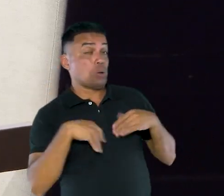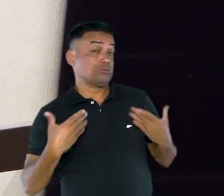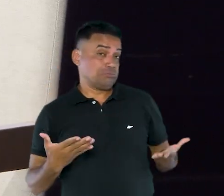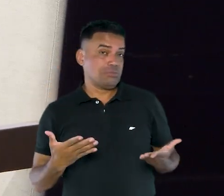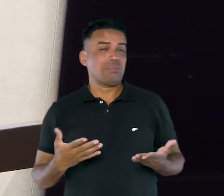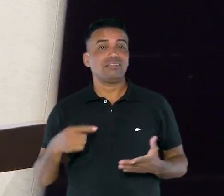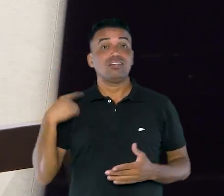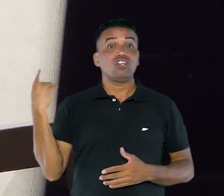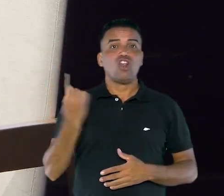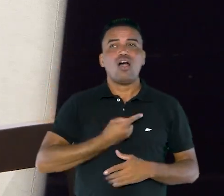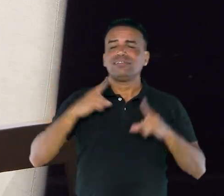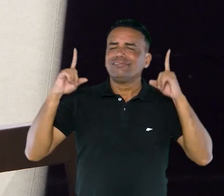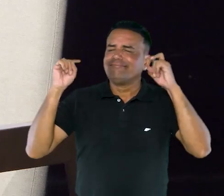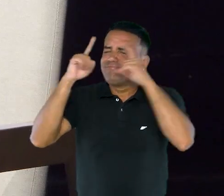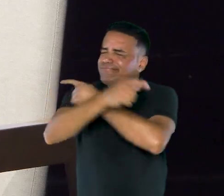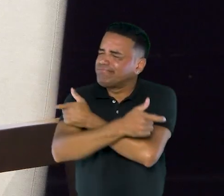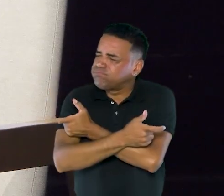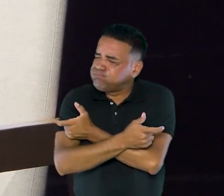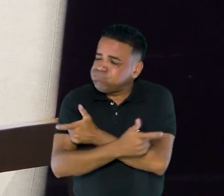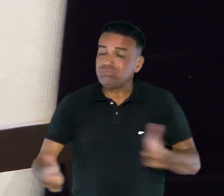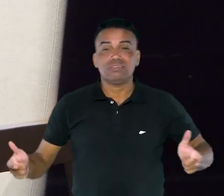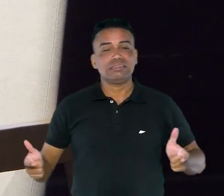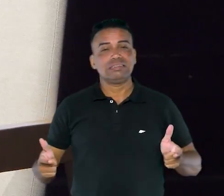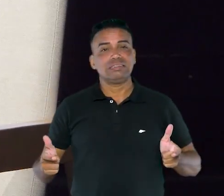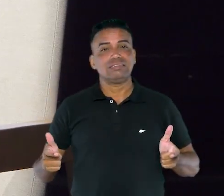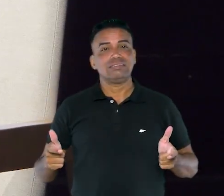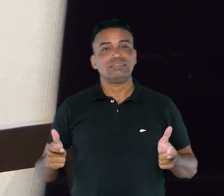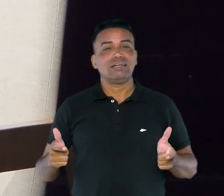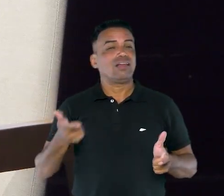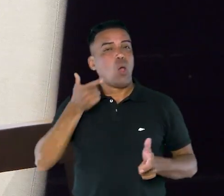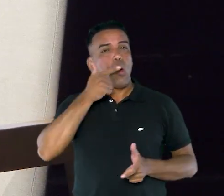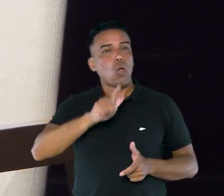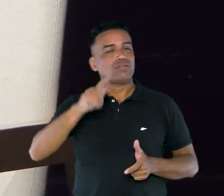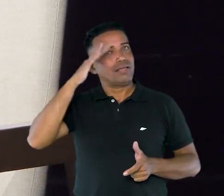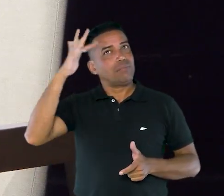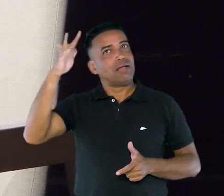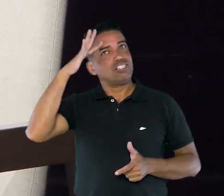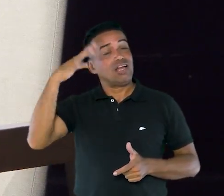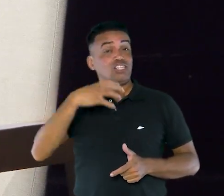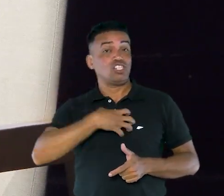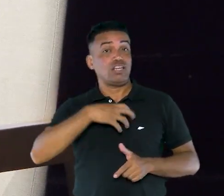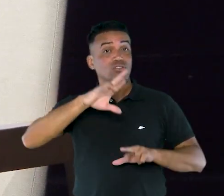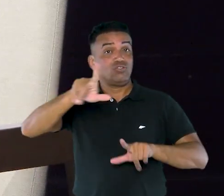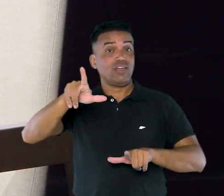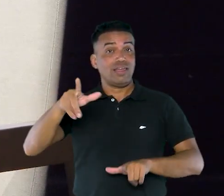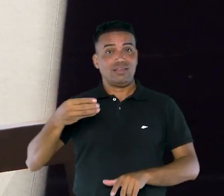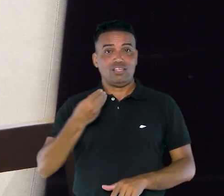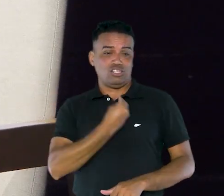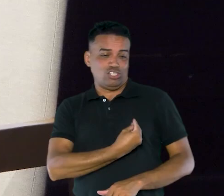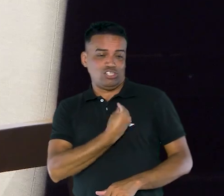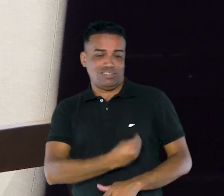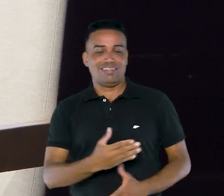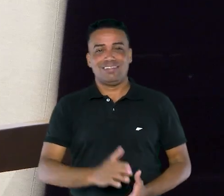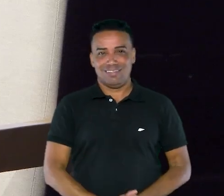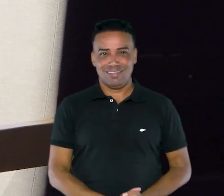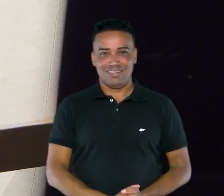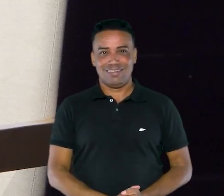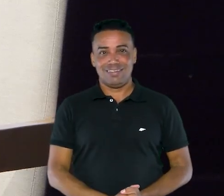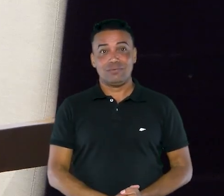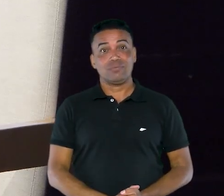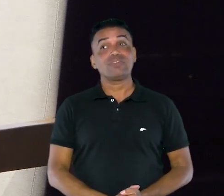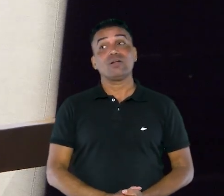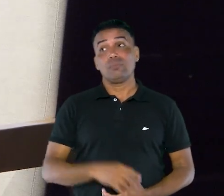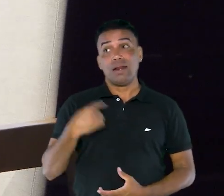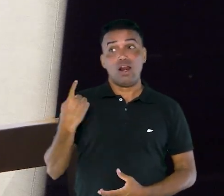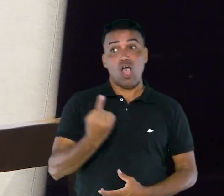sei que a gente tem uma dificuldade imensa de imaginar outras formas de estar no mundo. E é por isso que, para muitos